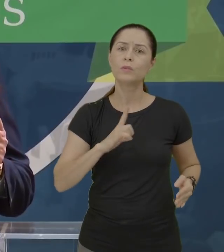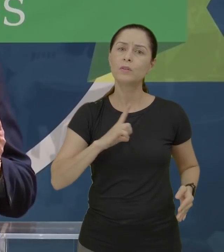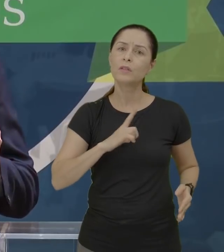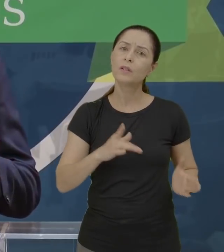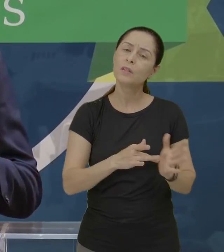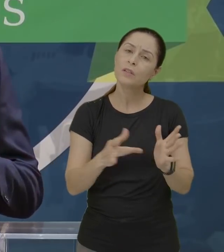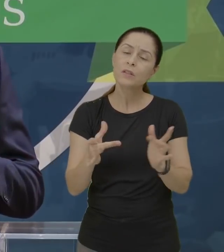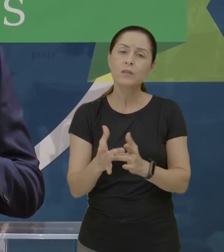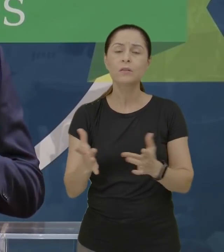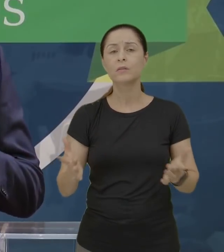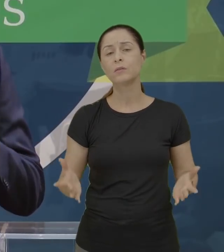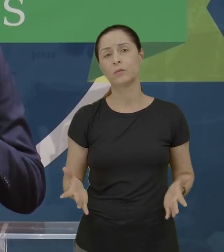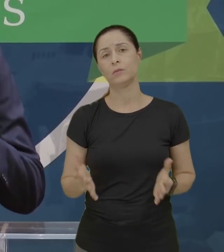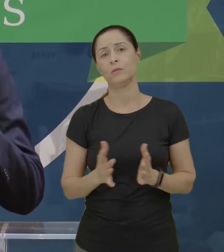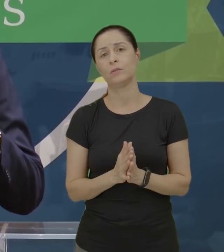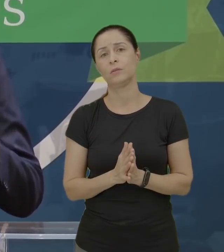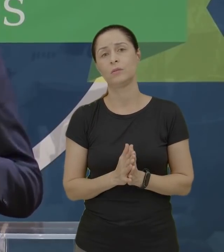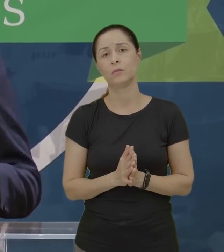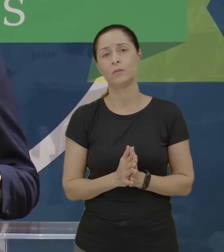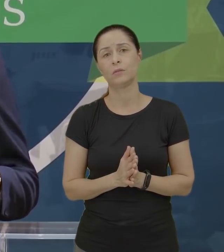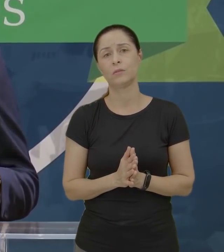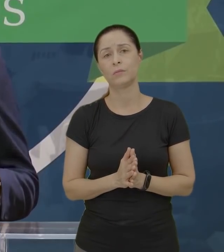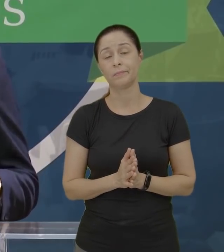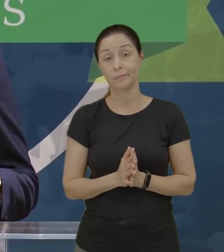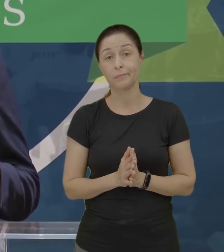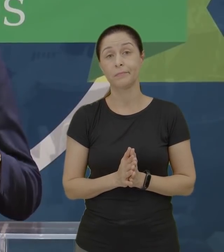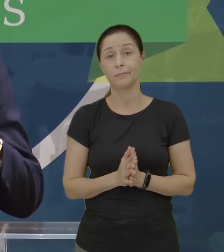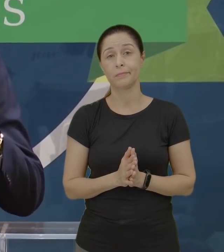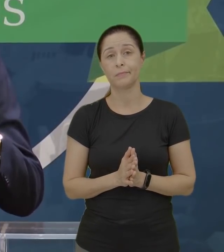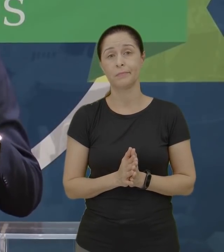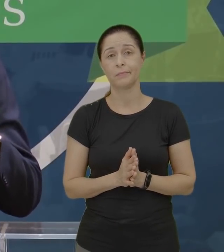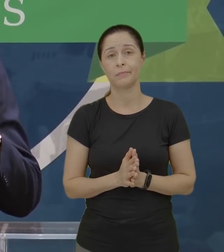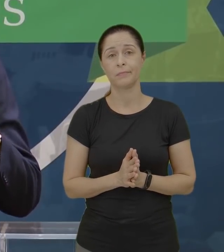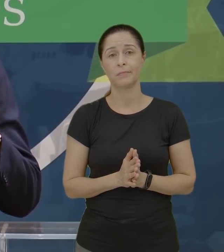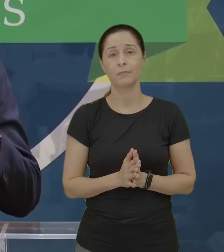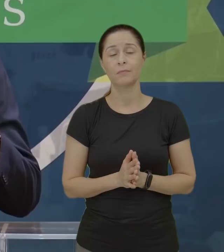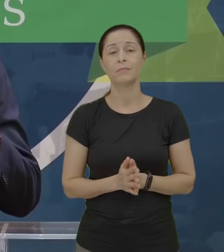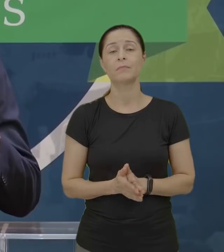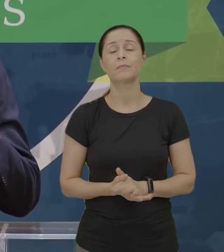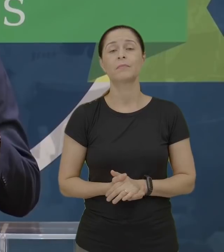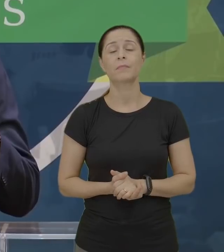Em outras palavras, mirem bons exemplos.